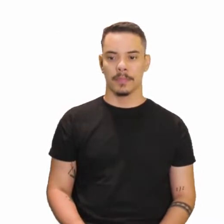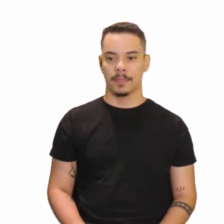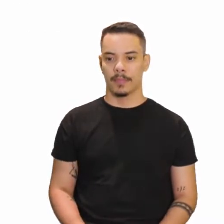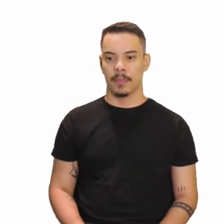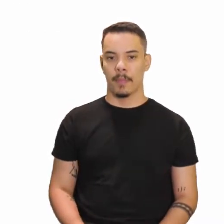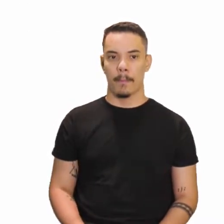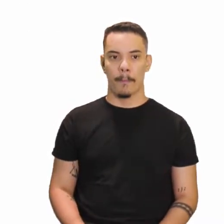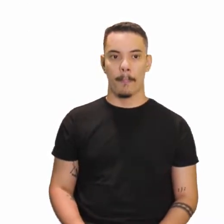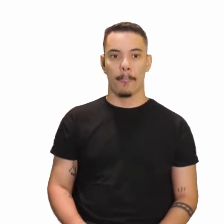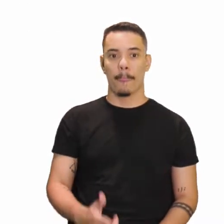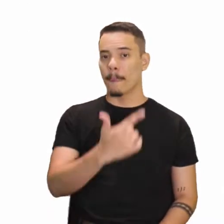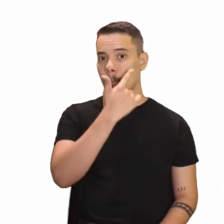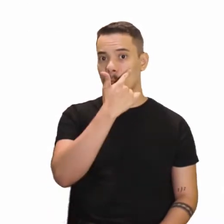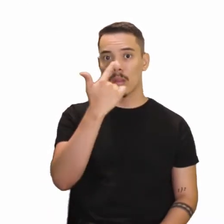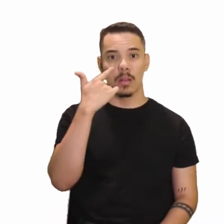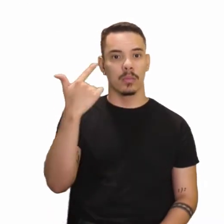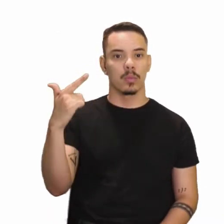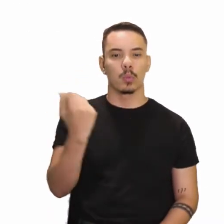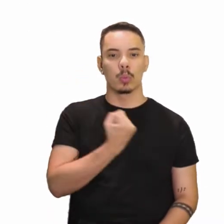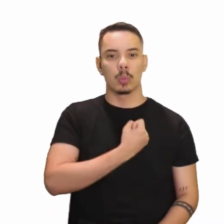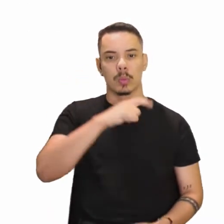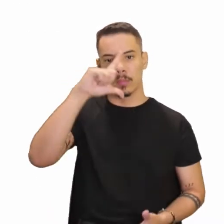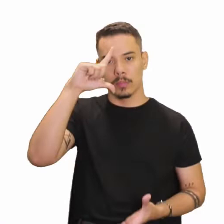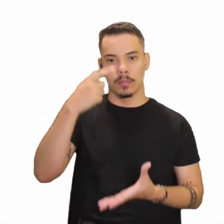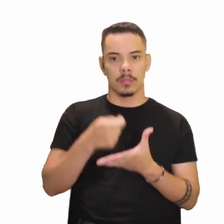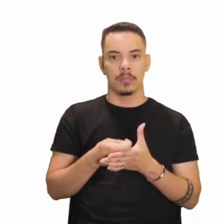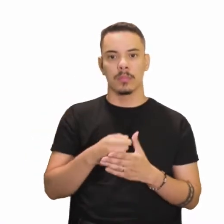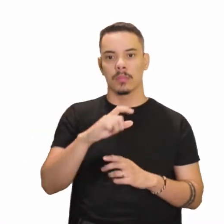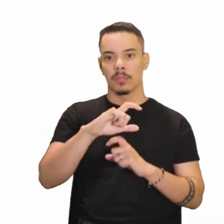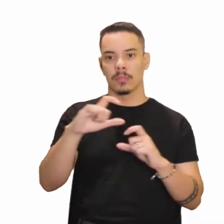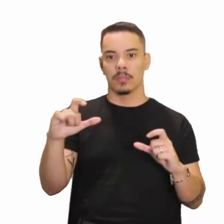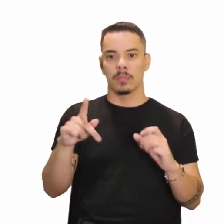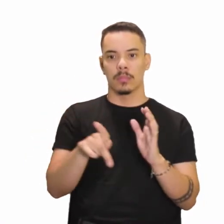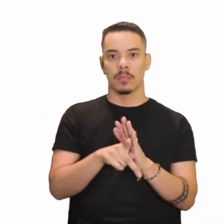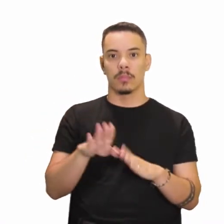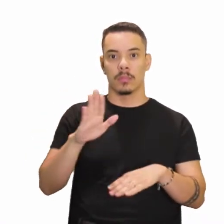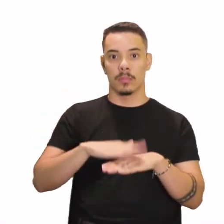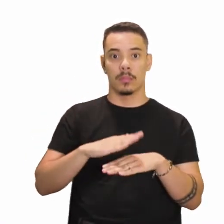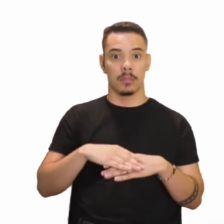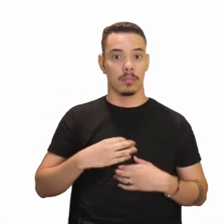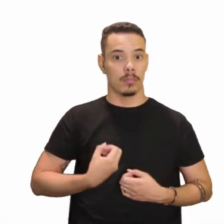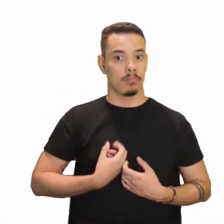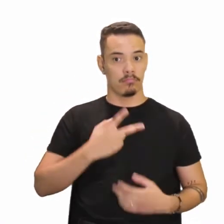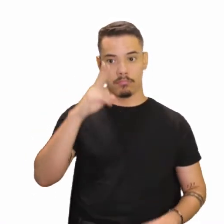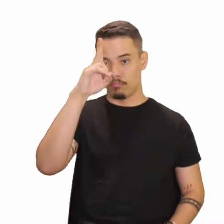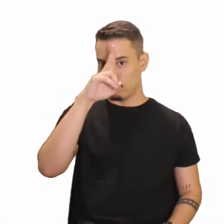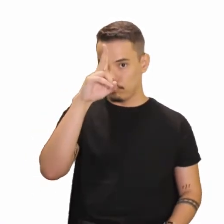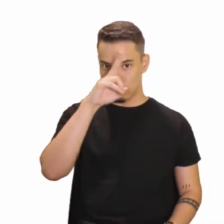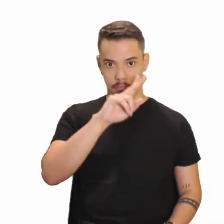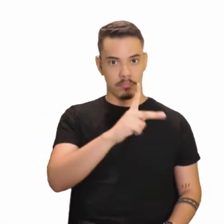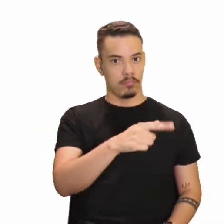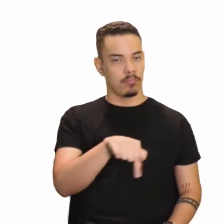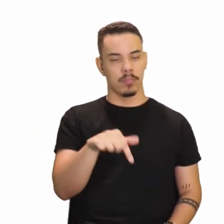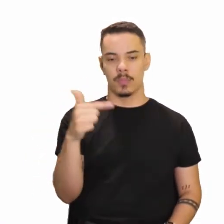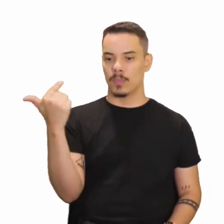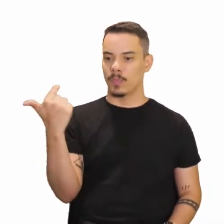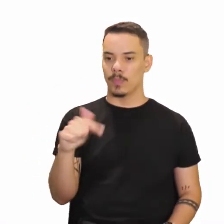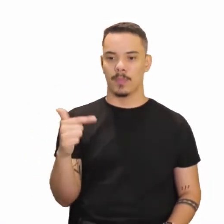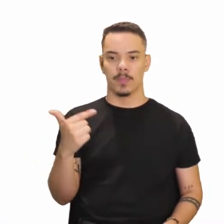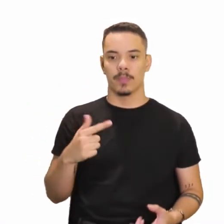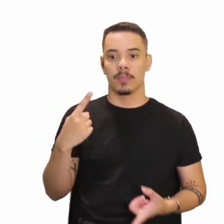não existe o número determinado de quadro para a produção de uma história em quadrinho porque aqui